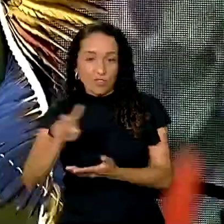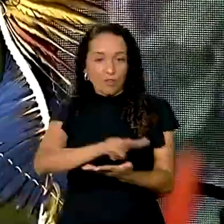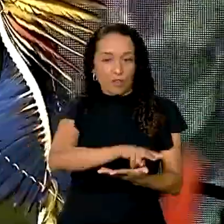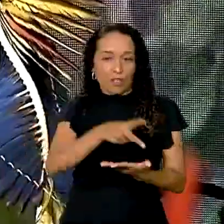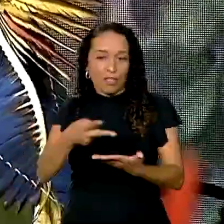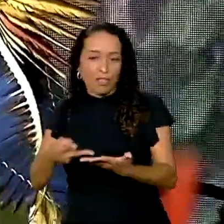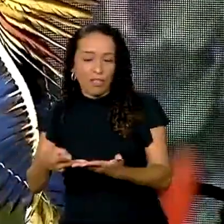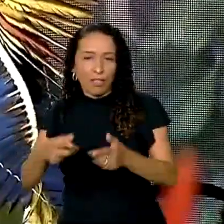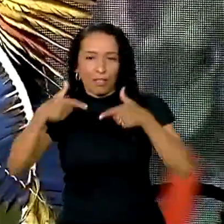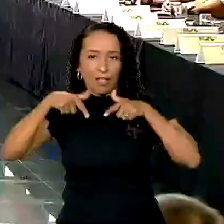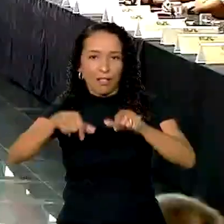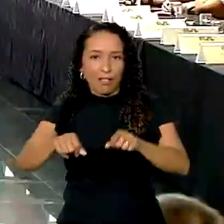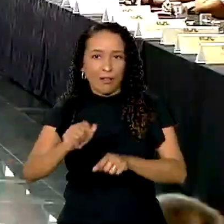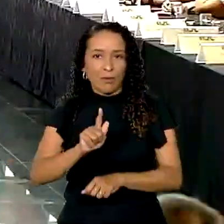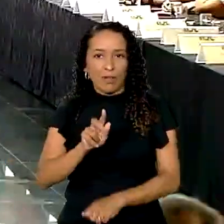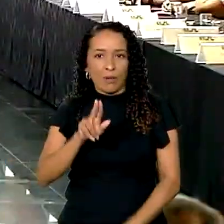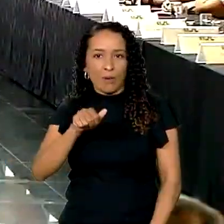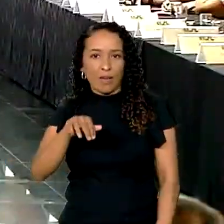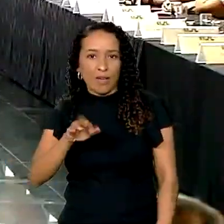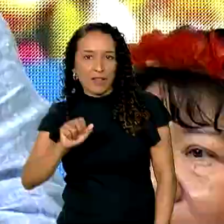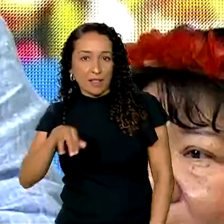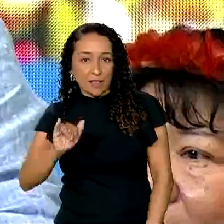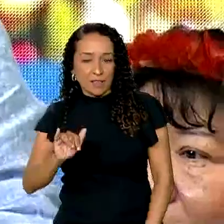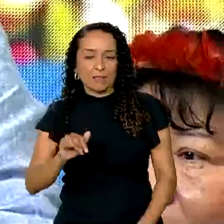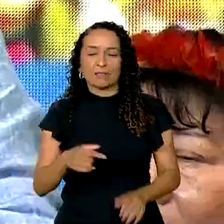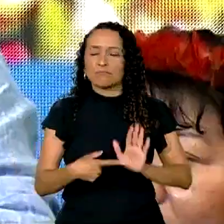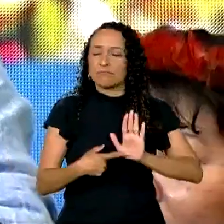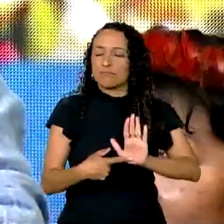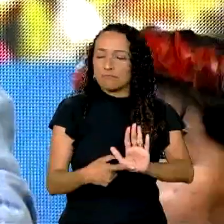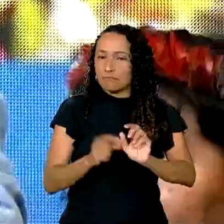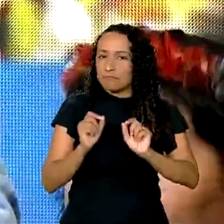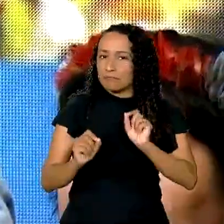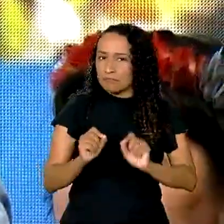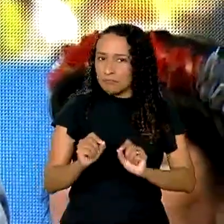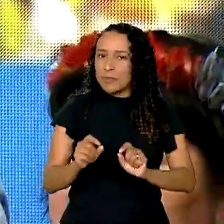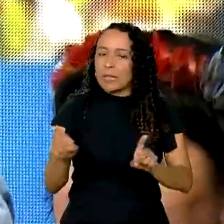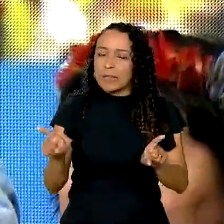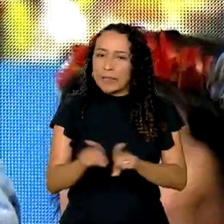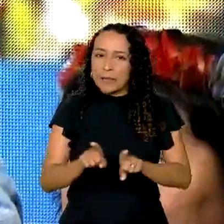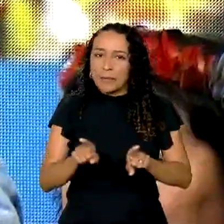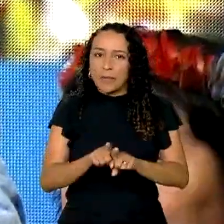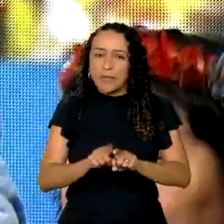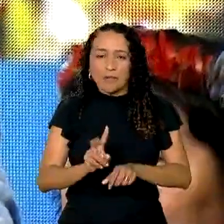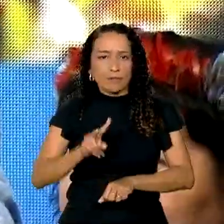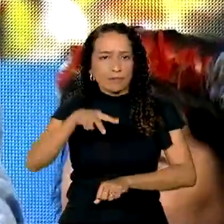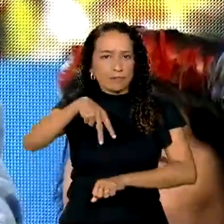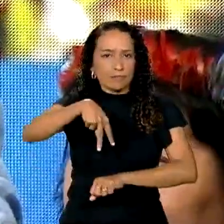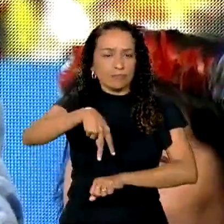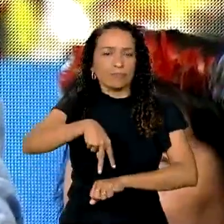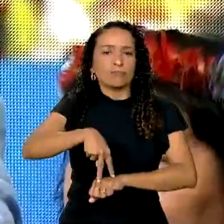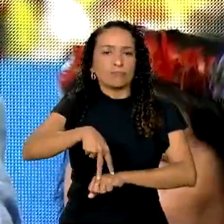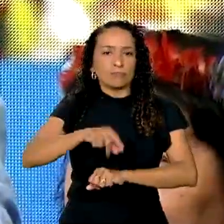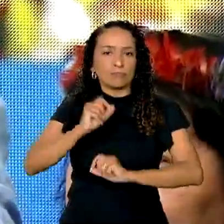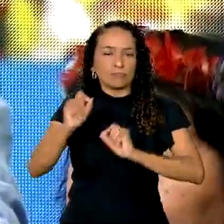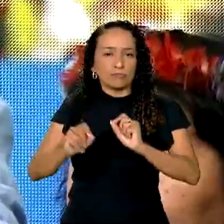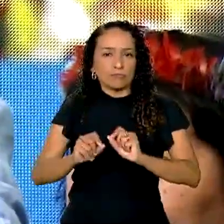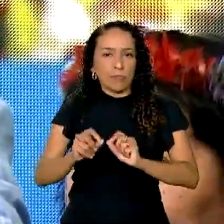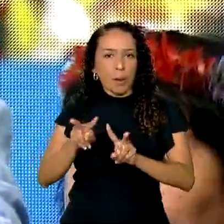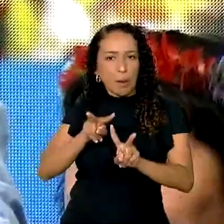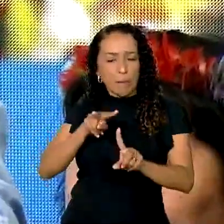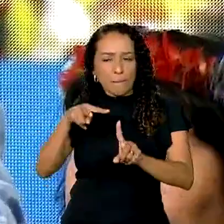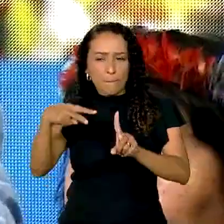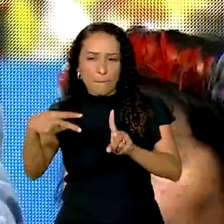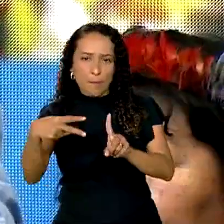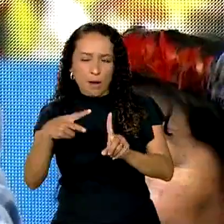para a língua guarani. A gente vem apresentar o trabalho aqui também em uma frente, da perspectiva